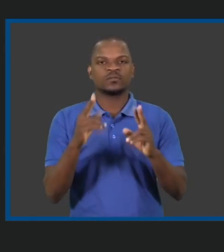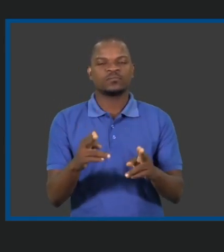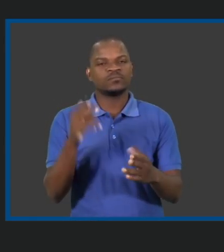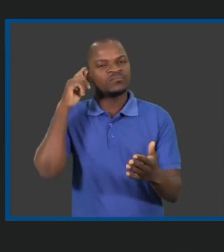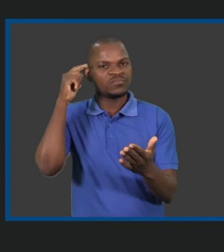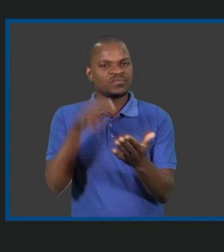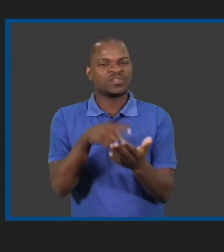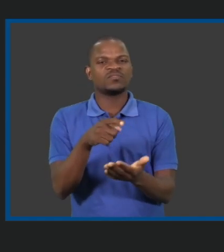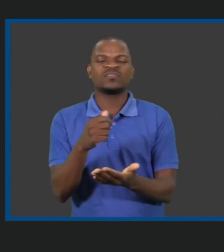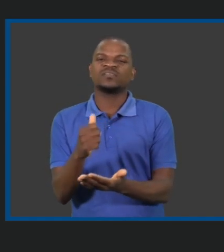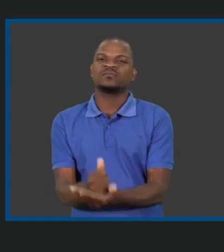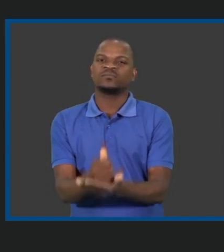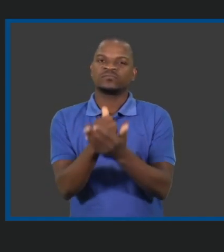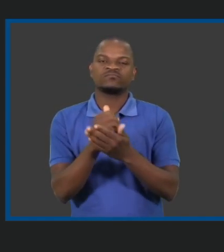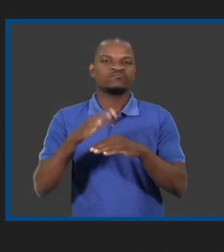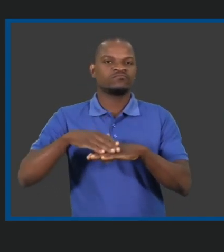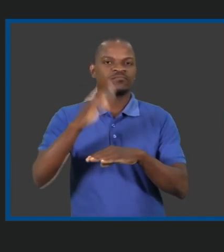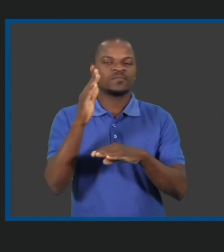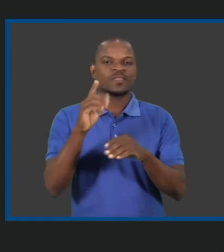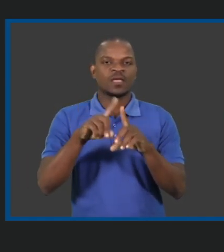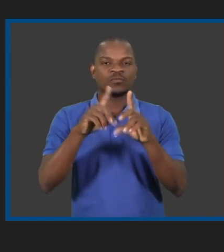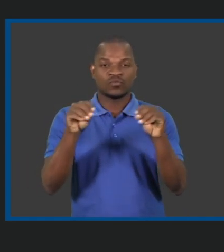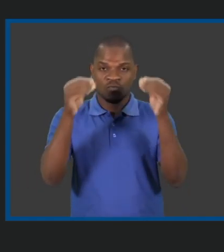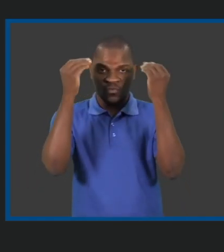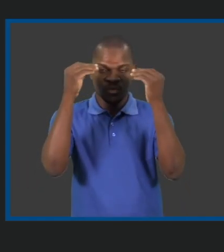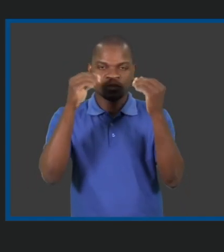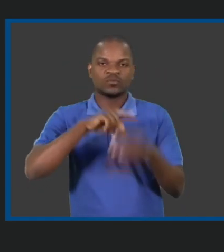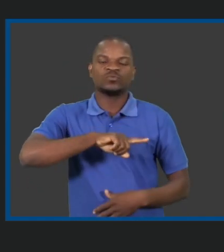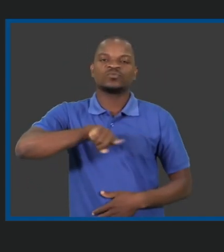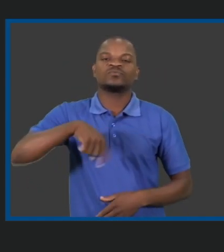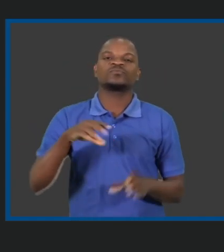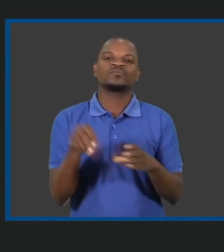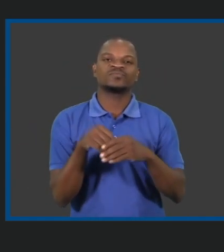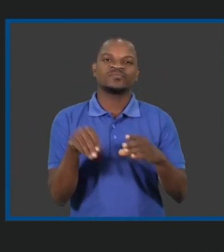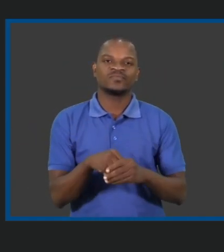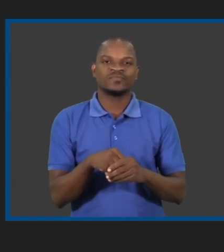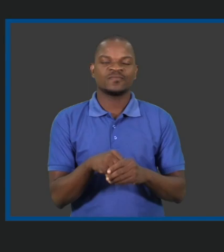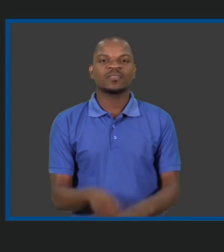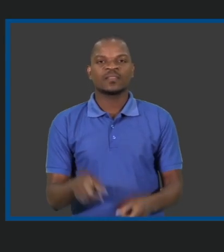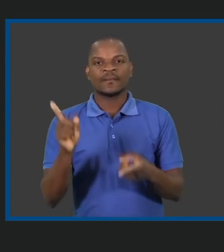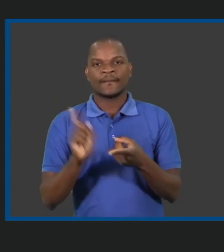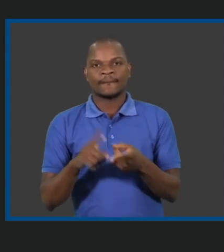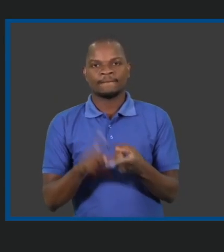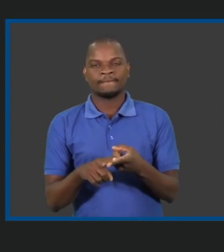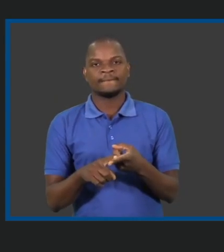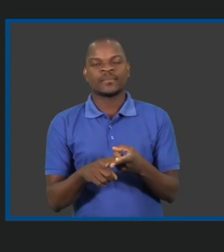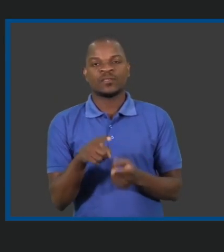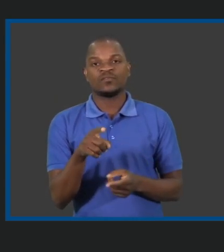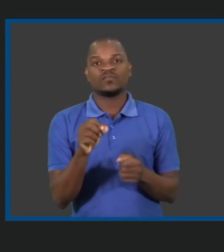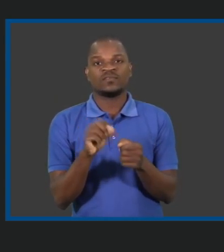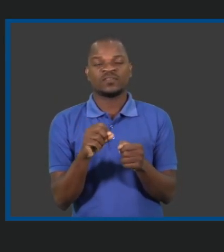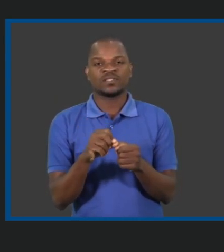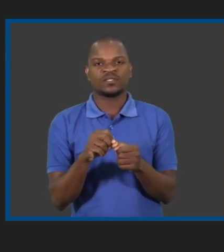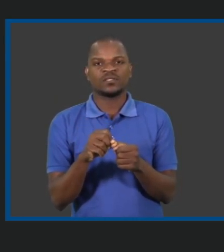nossos membros mas também fará com que a ONPE a ONPE a Organização Mundial